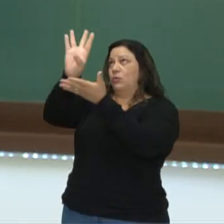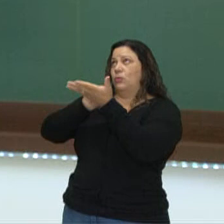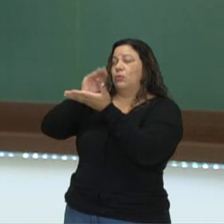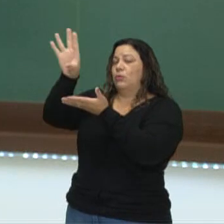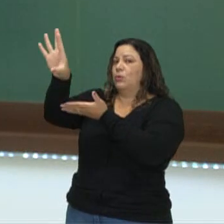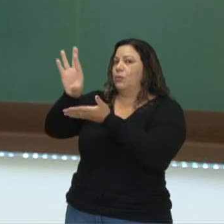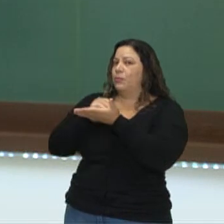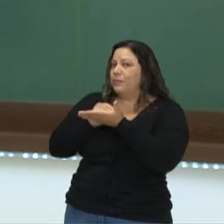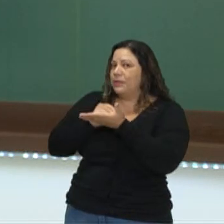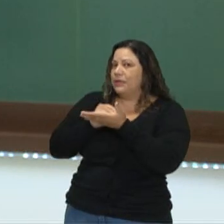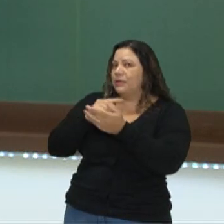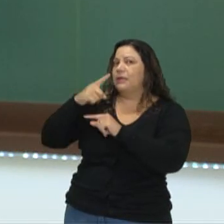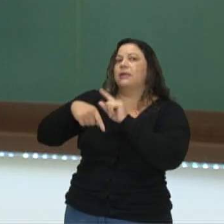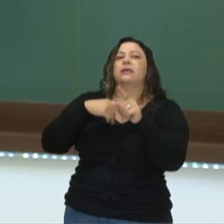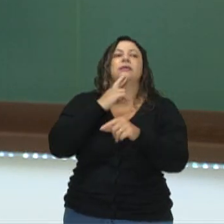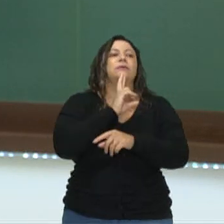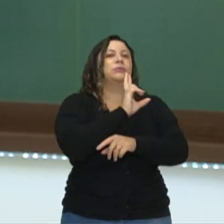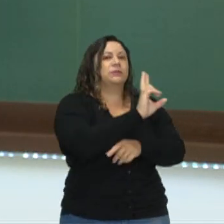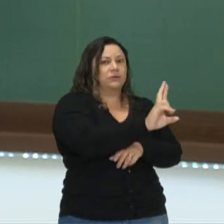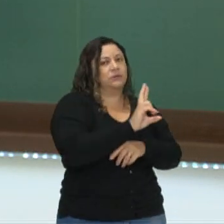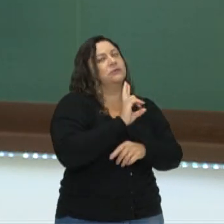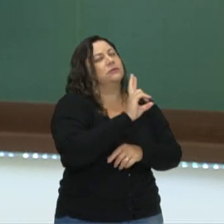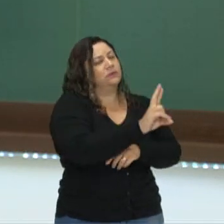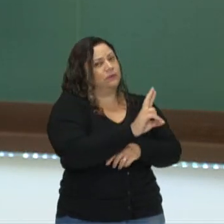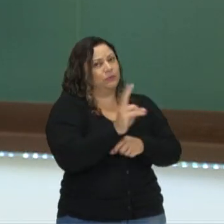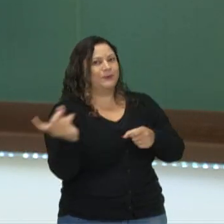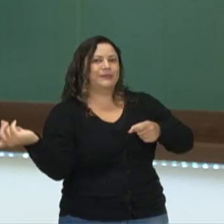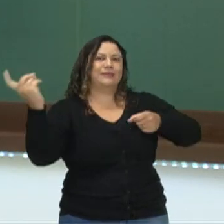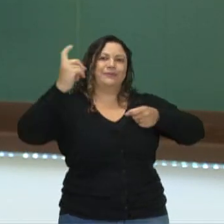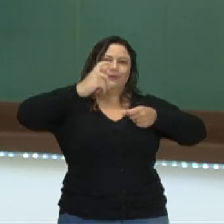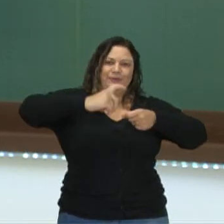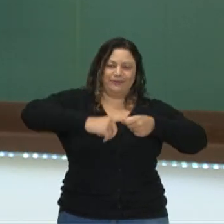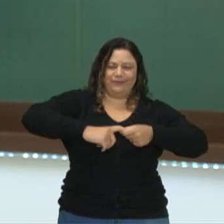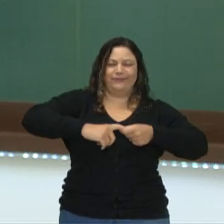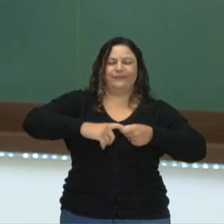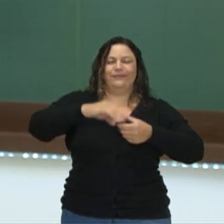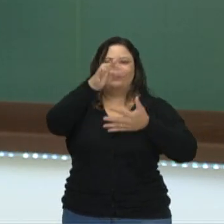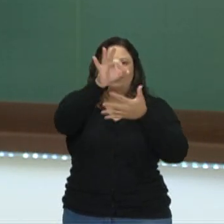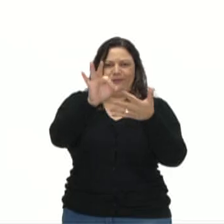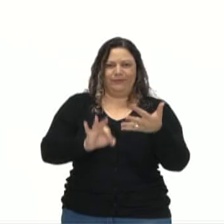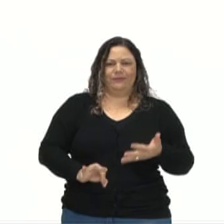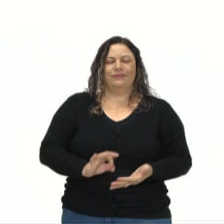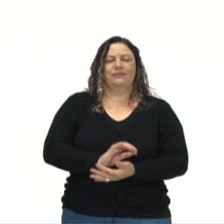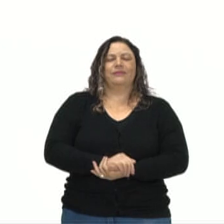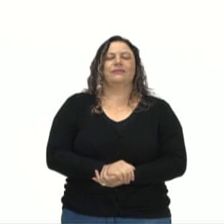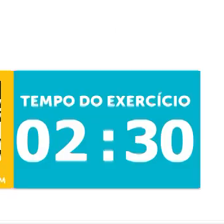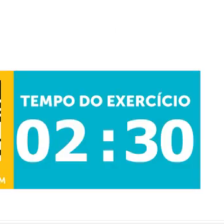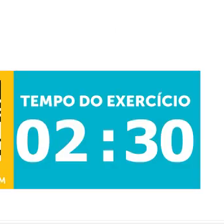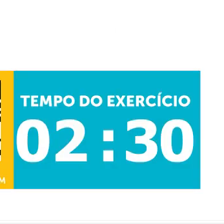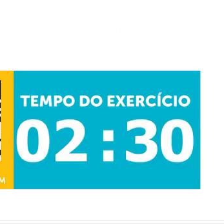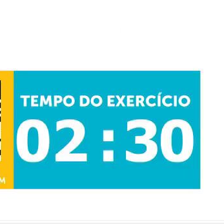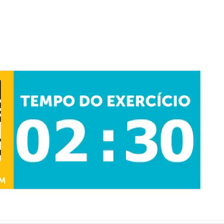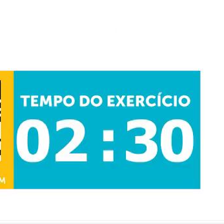caderno de vocês, responder, tá? E nós voltamos depois com a correção.